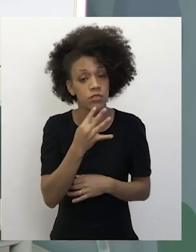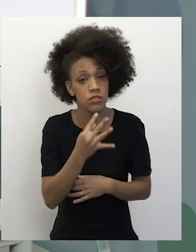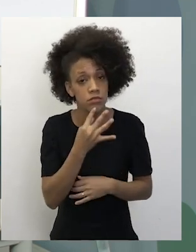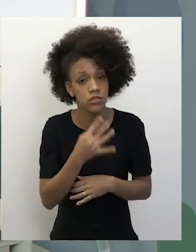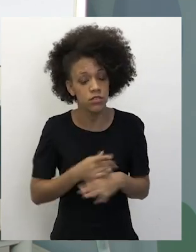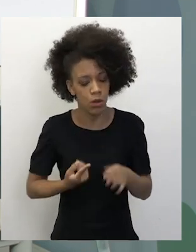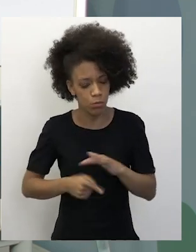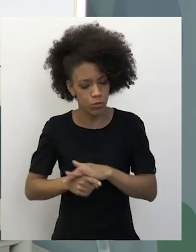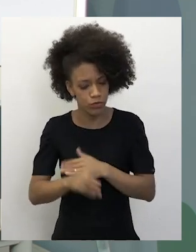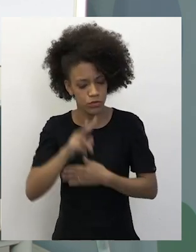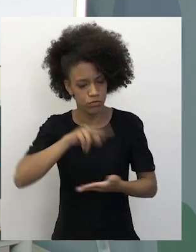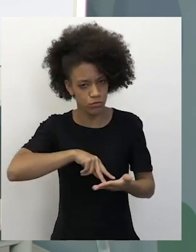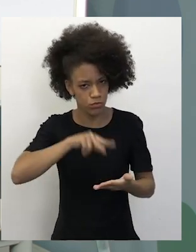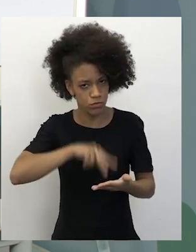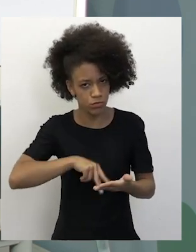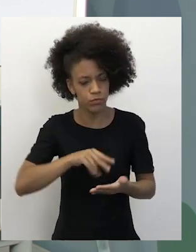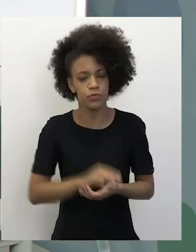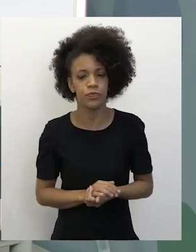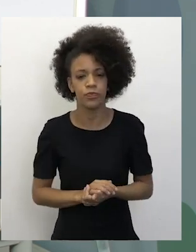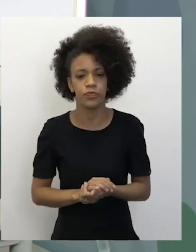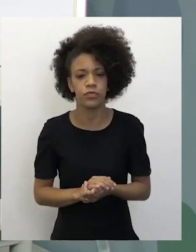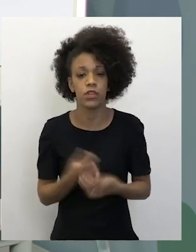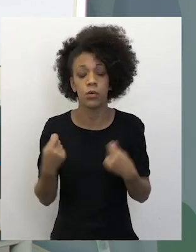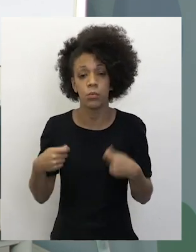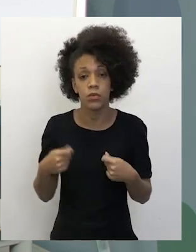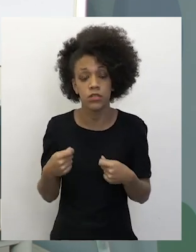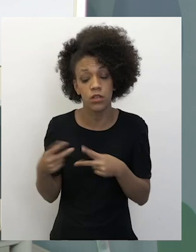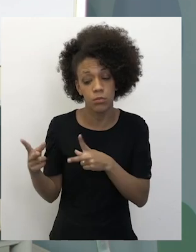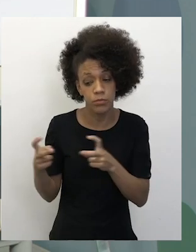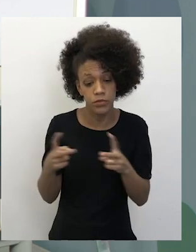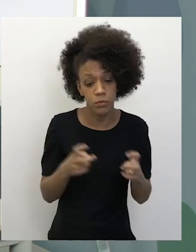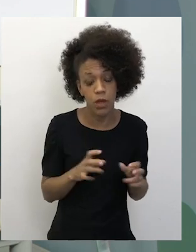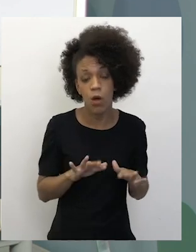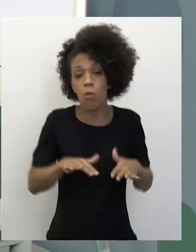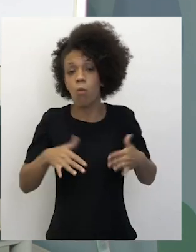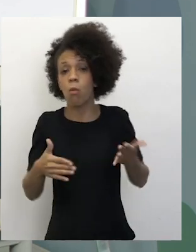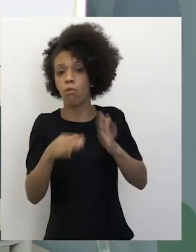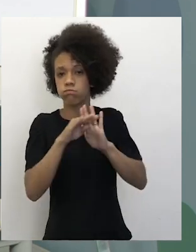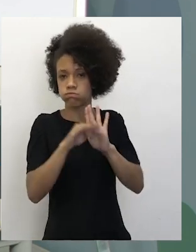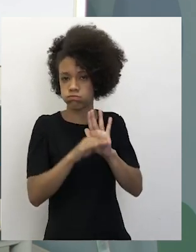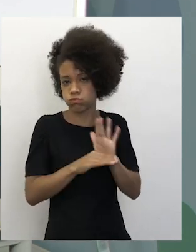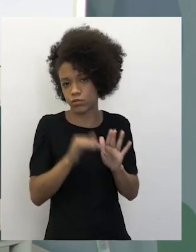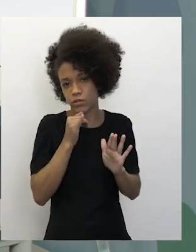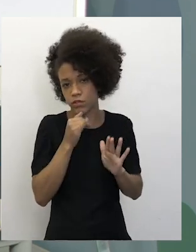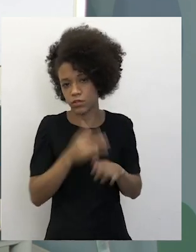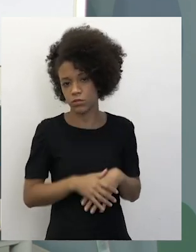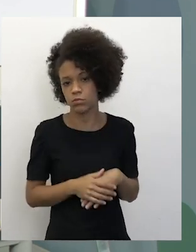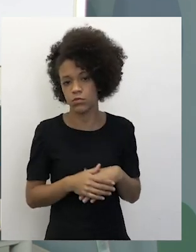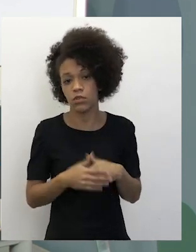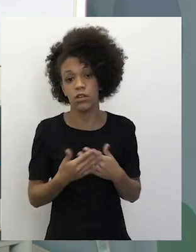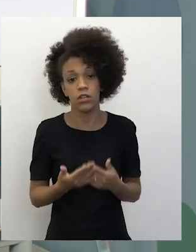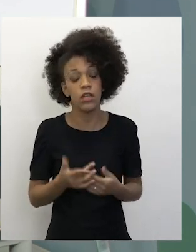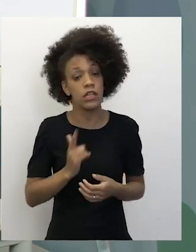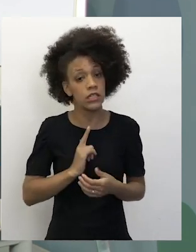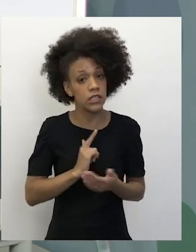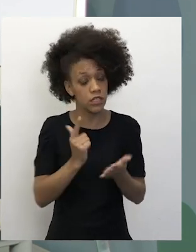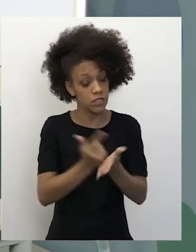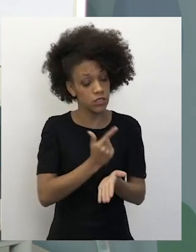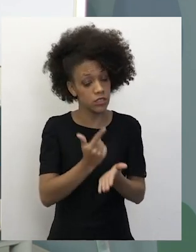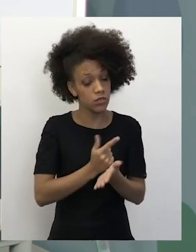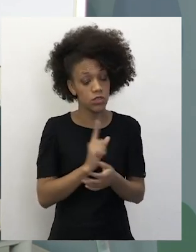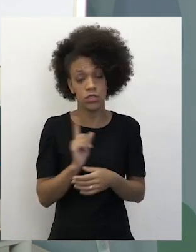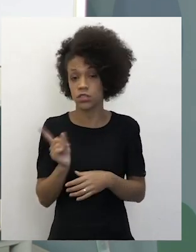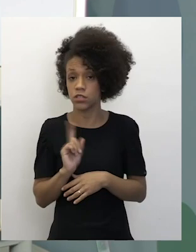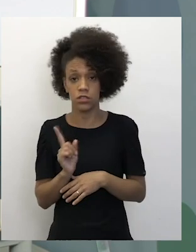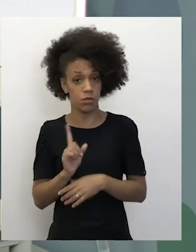com profundidade ler profundidade um texto você tem que perceber Qual é a sua estrutura por exemplo uma aluna foi de poesia e literatura que não é